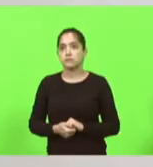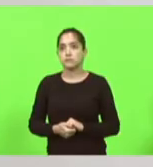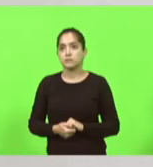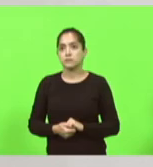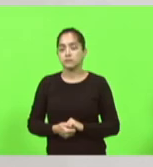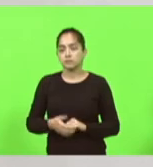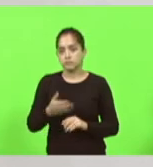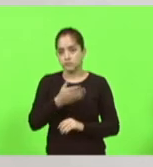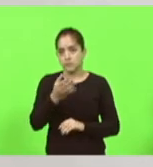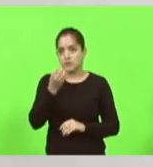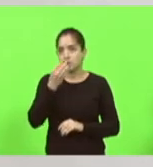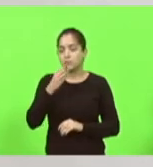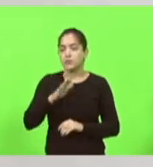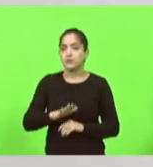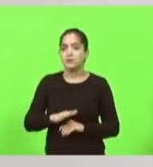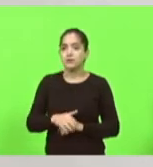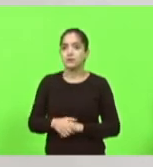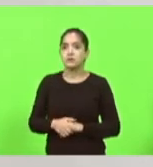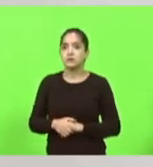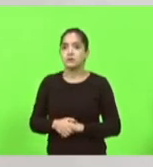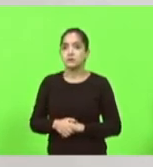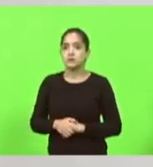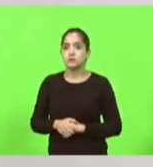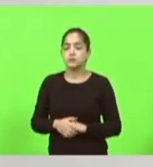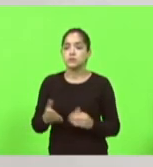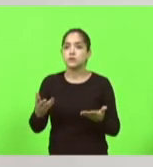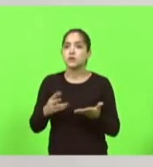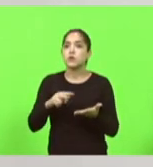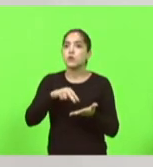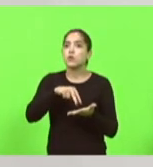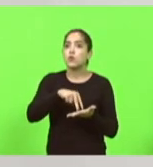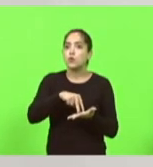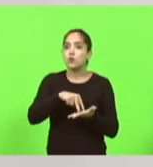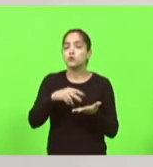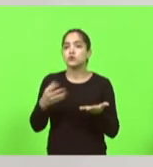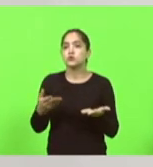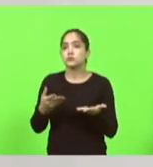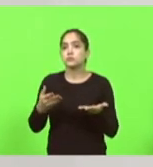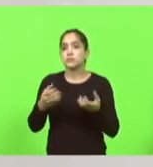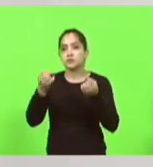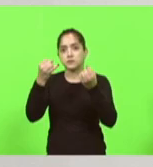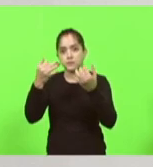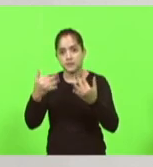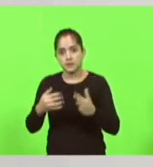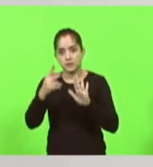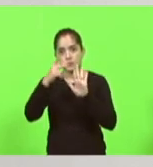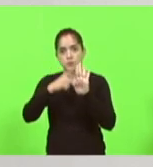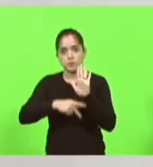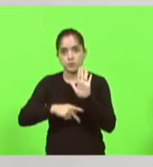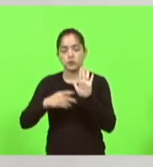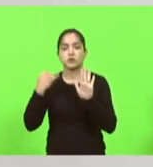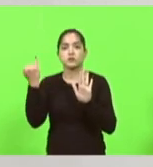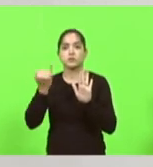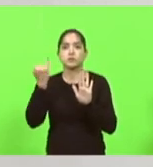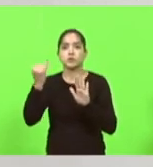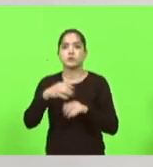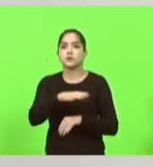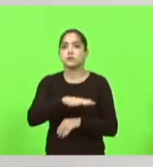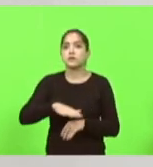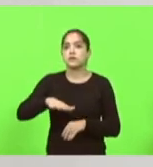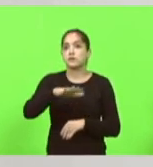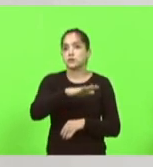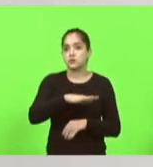Senhores, muito boa tarde. Hoje eu venho falar de um projeto muito importante, muito especial para a nossa região da Murel,